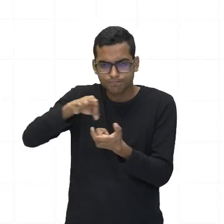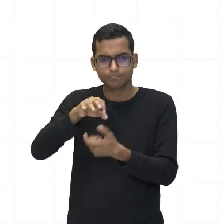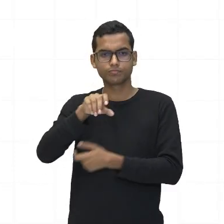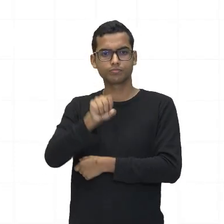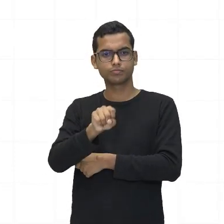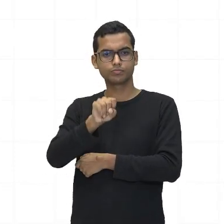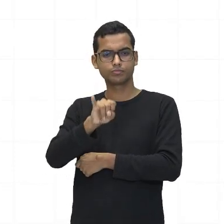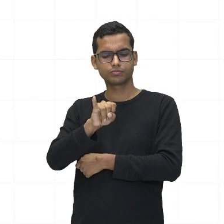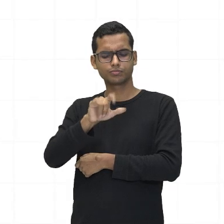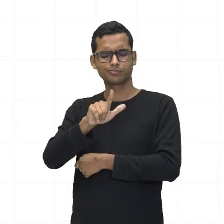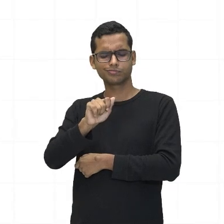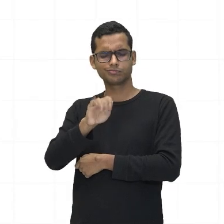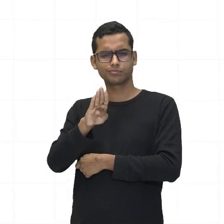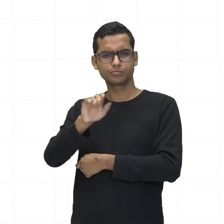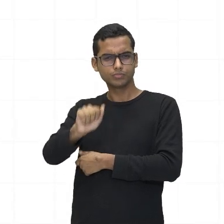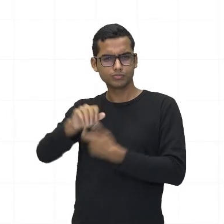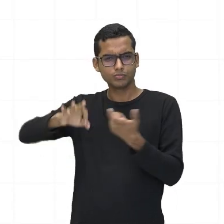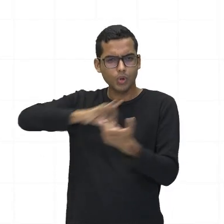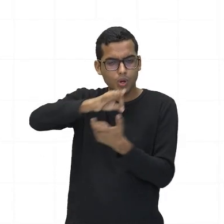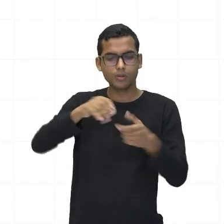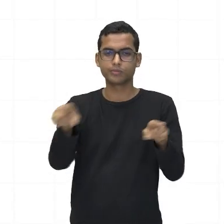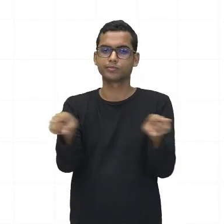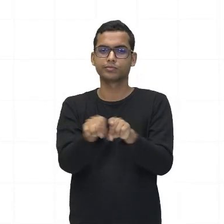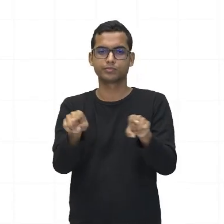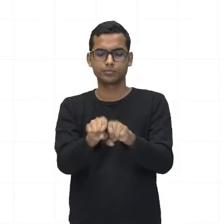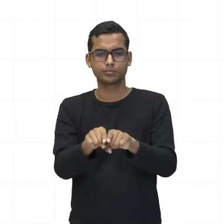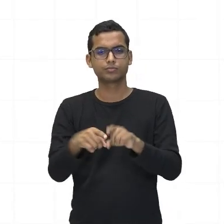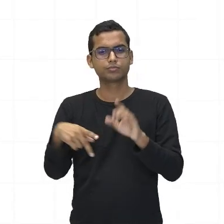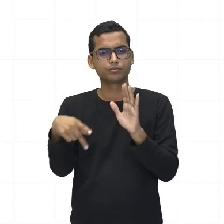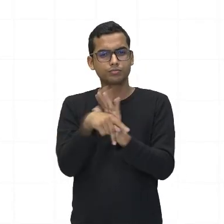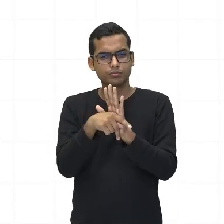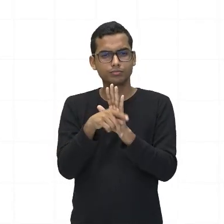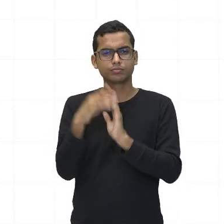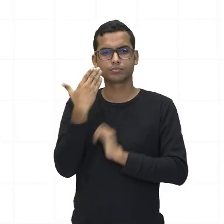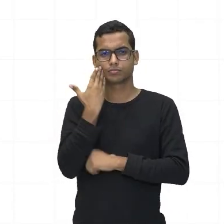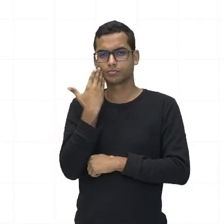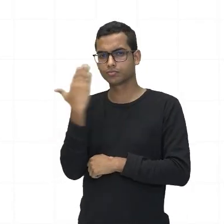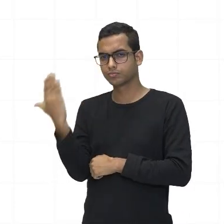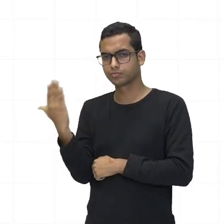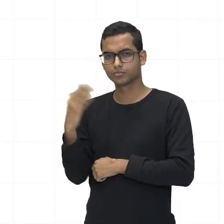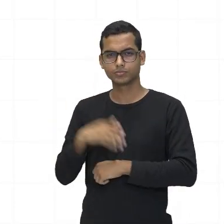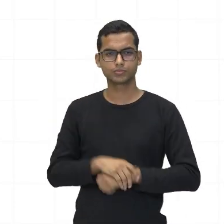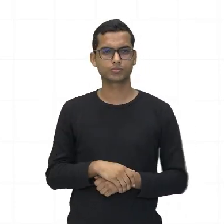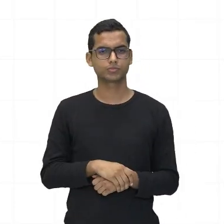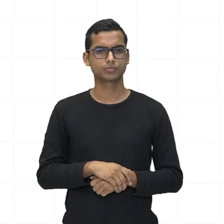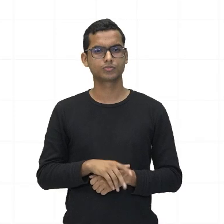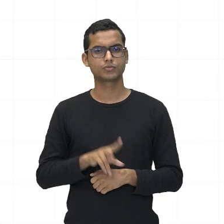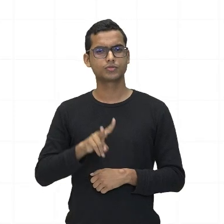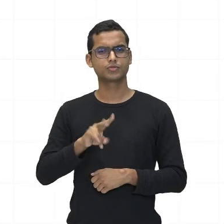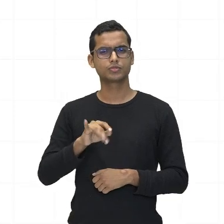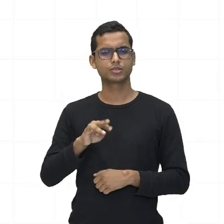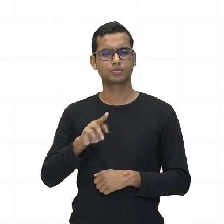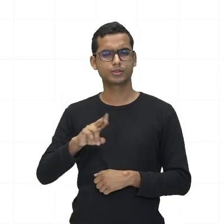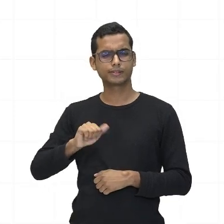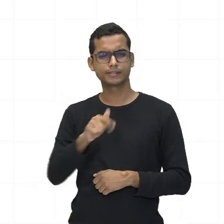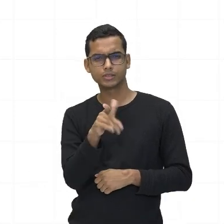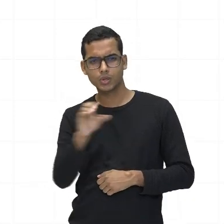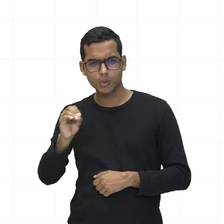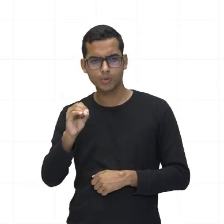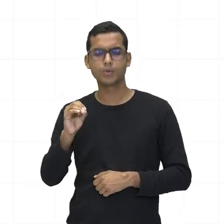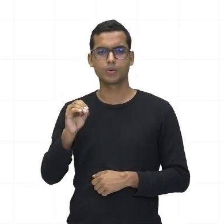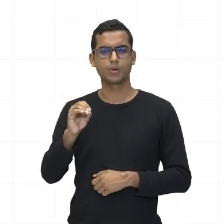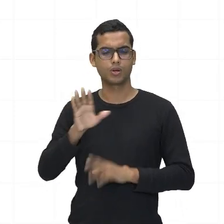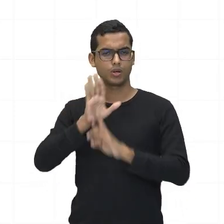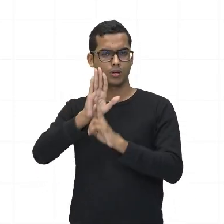sílaba sagrada e sua vibração em forma de mantra, que dá princípio